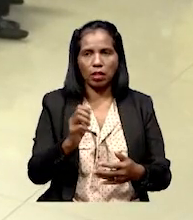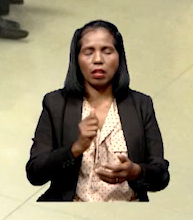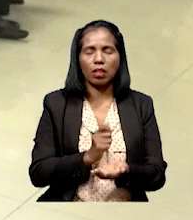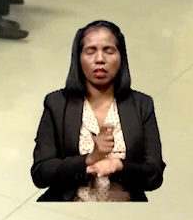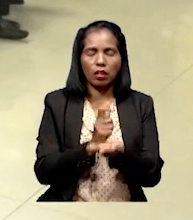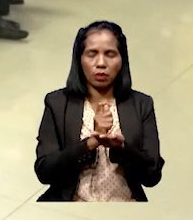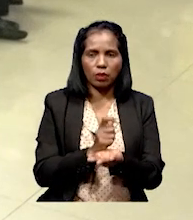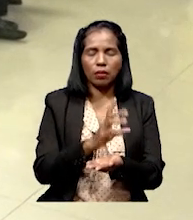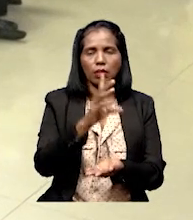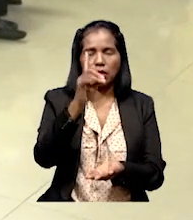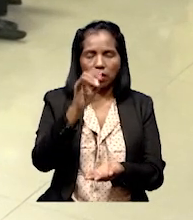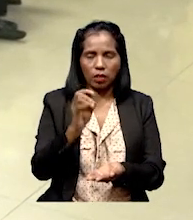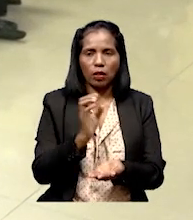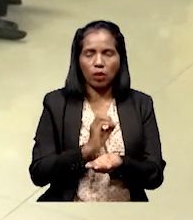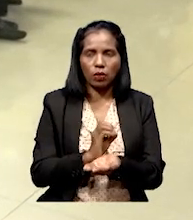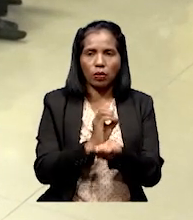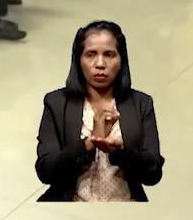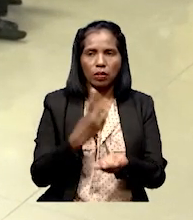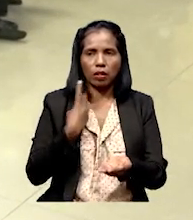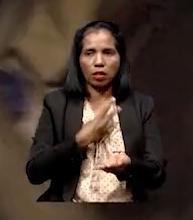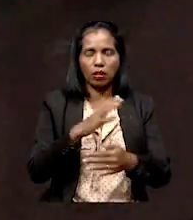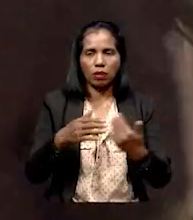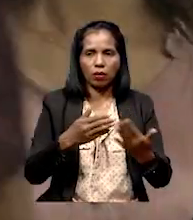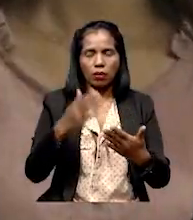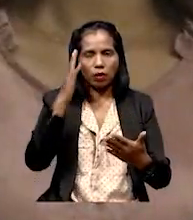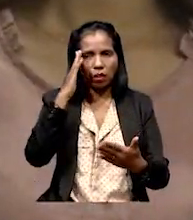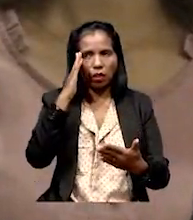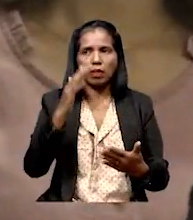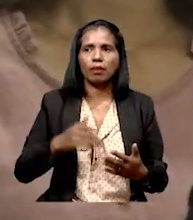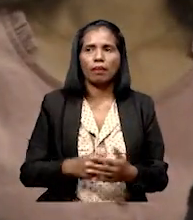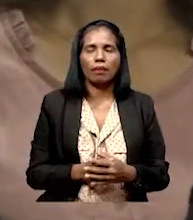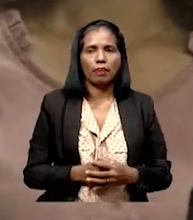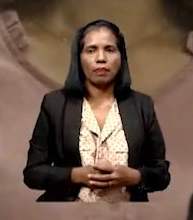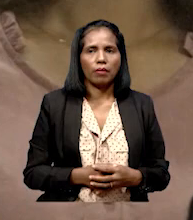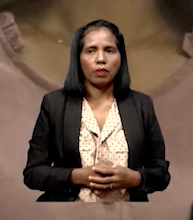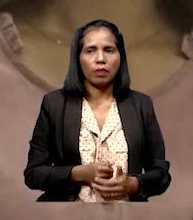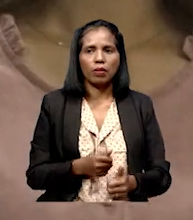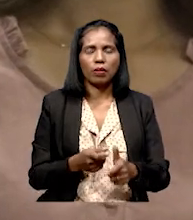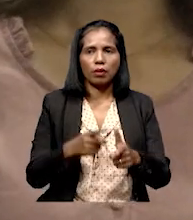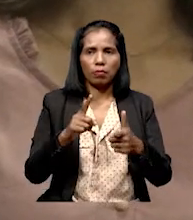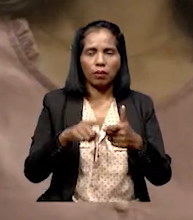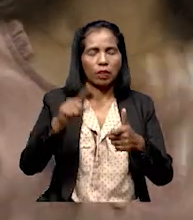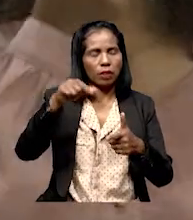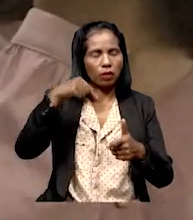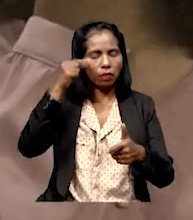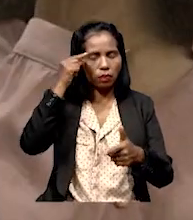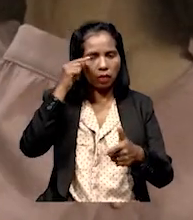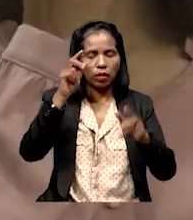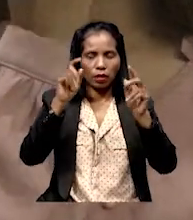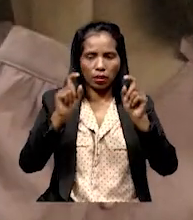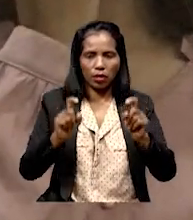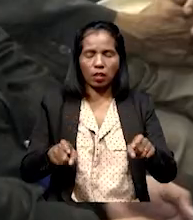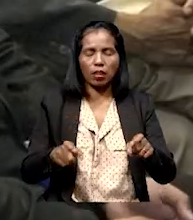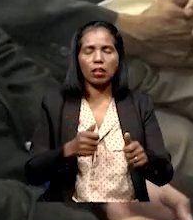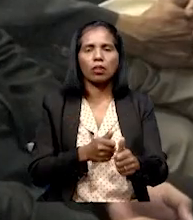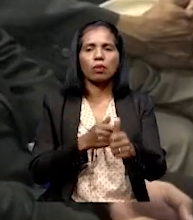Ecusi, e tá roto atene durante, né? Então, tua irmã, governo, tem que cumprir